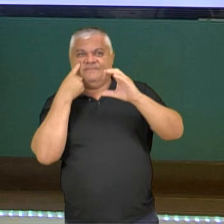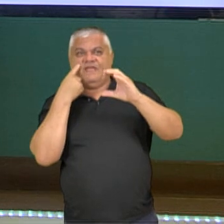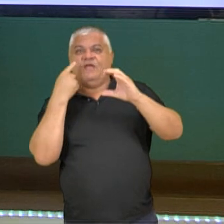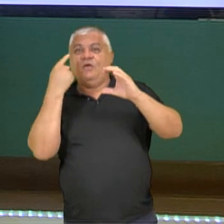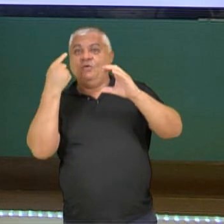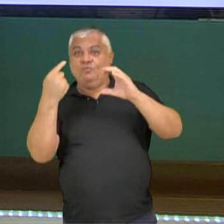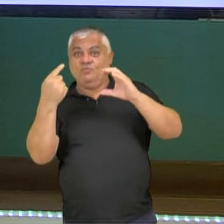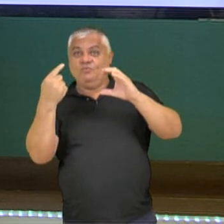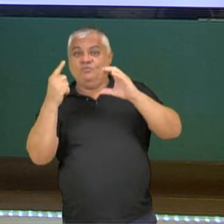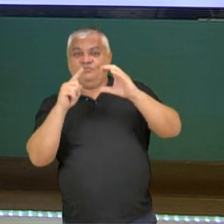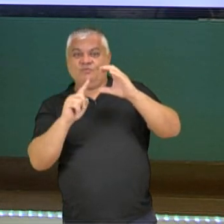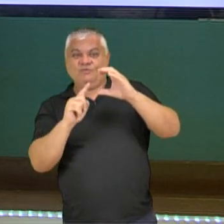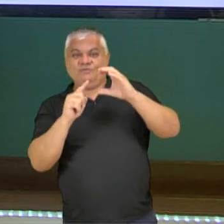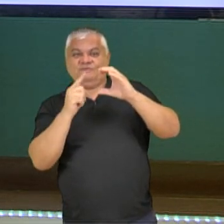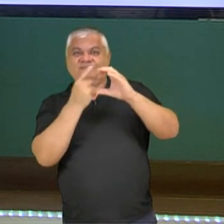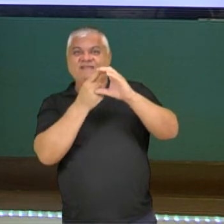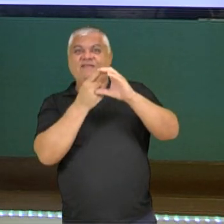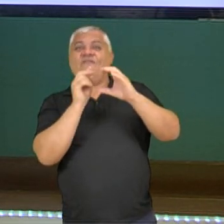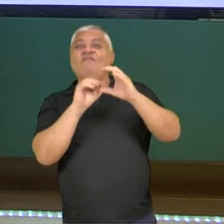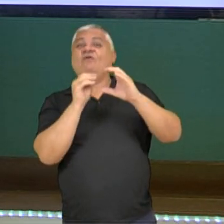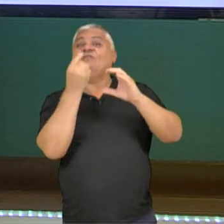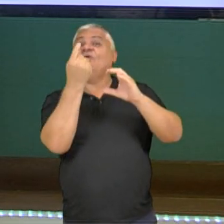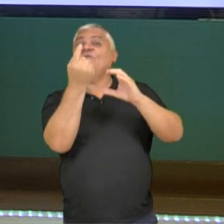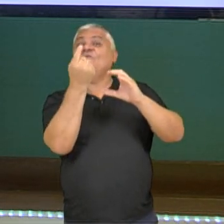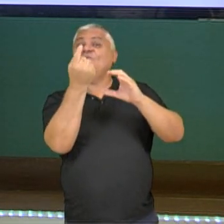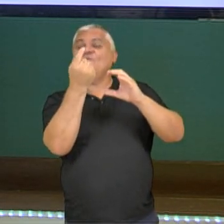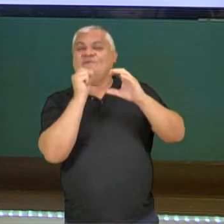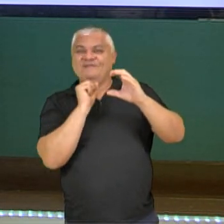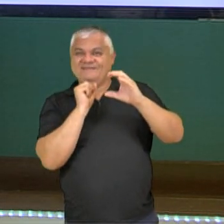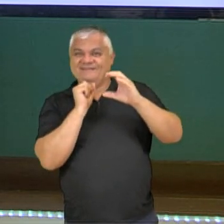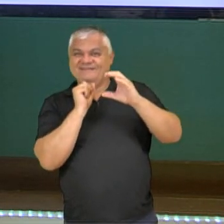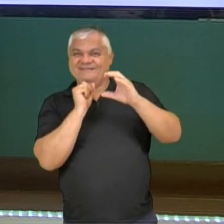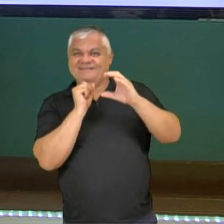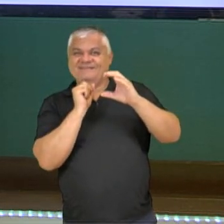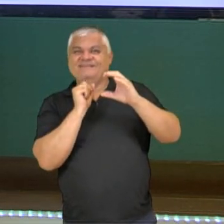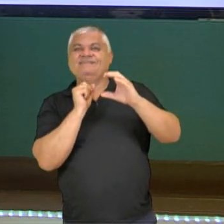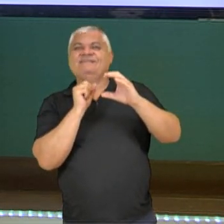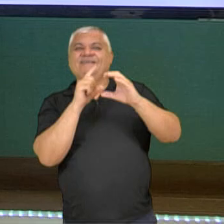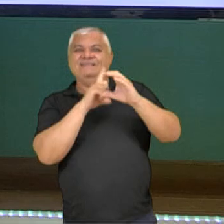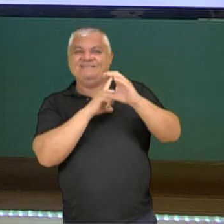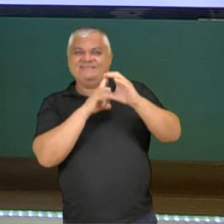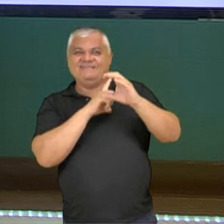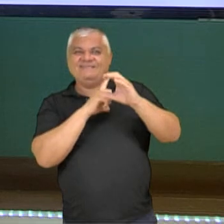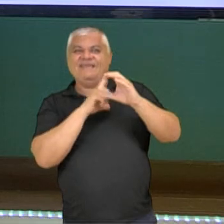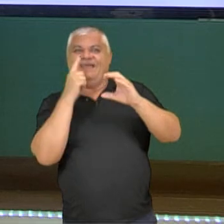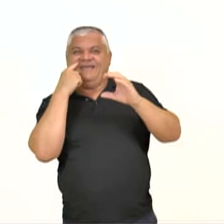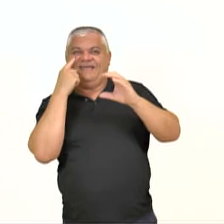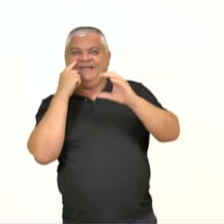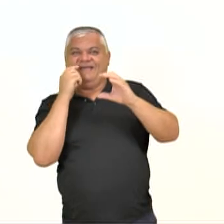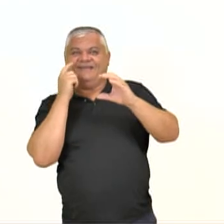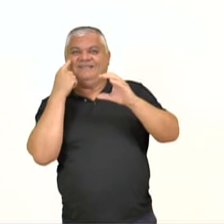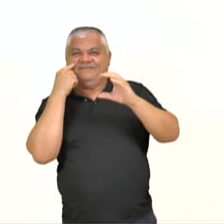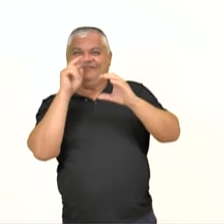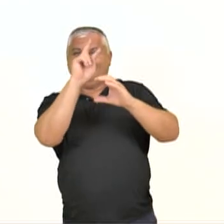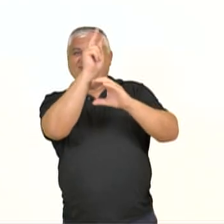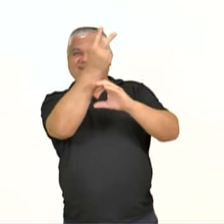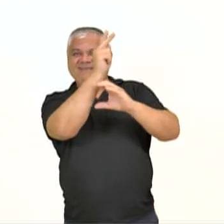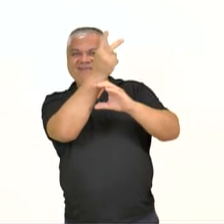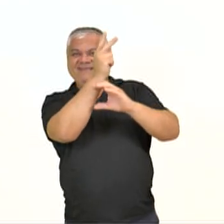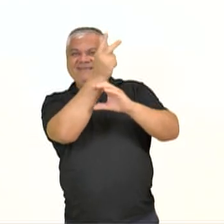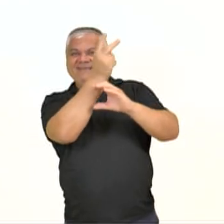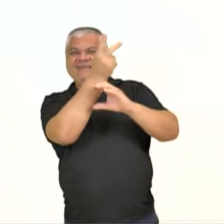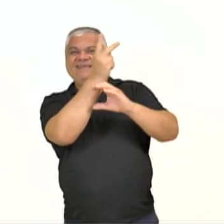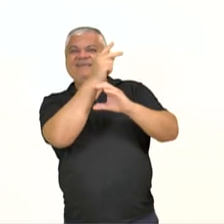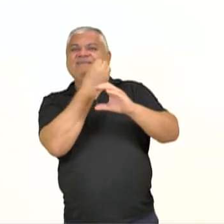3. Então, falta-lhe uma ligação química e essa uma ligação química é justamente o hidrogênio que